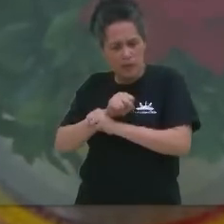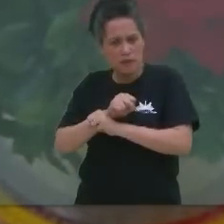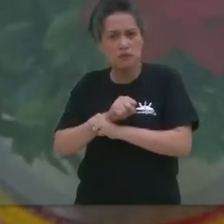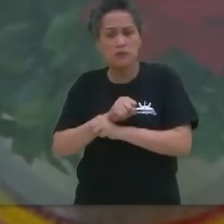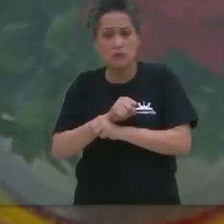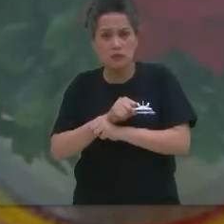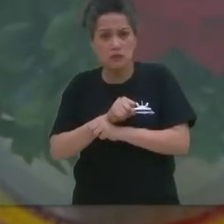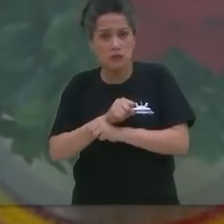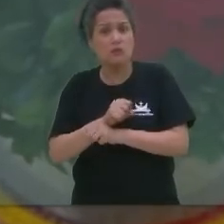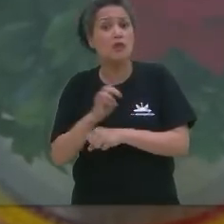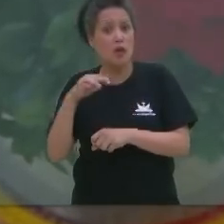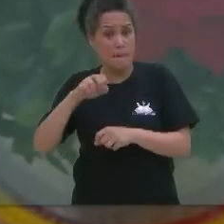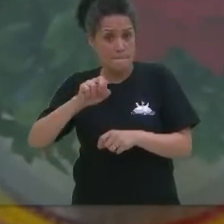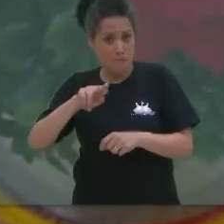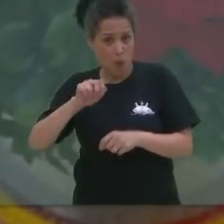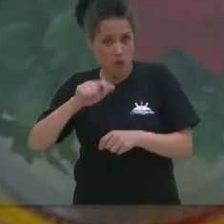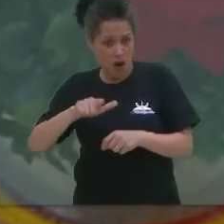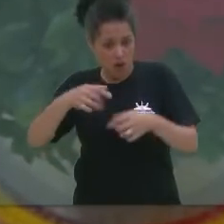Imoralidades,